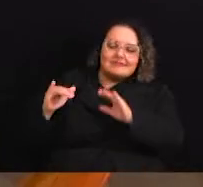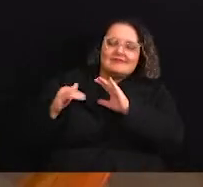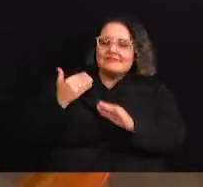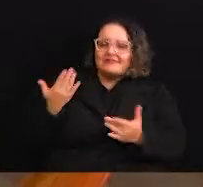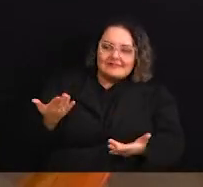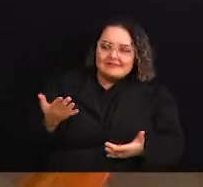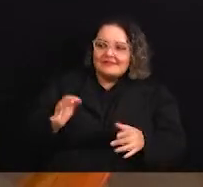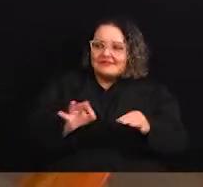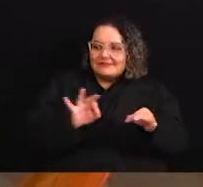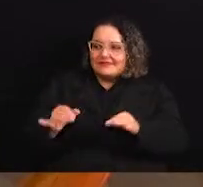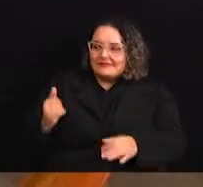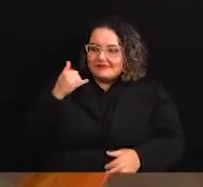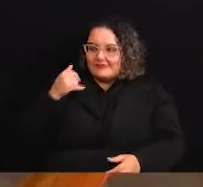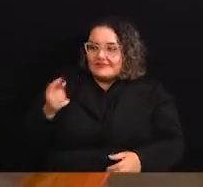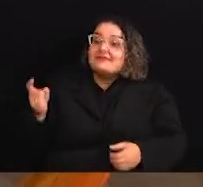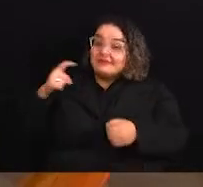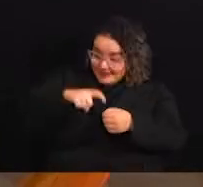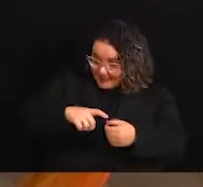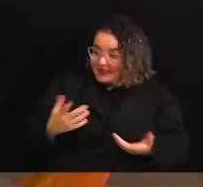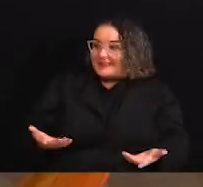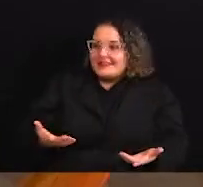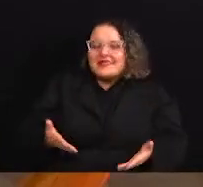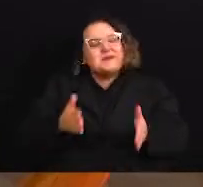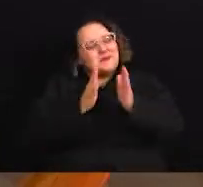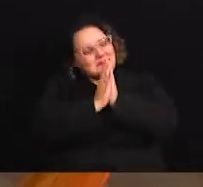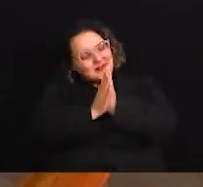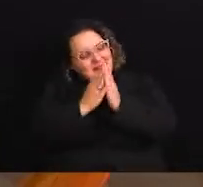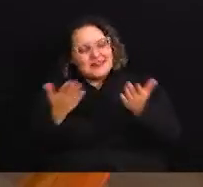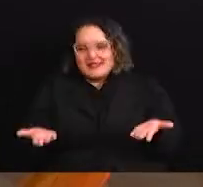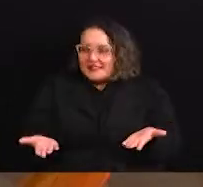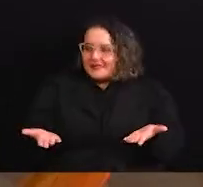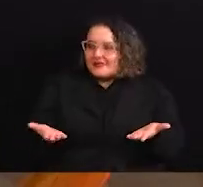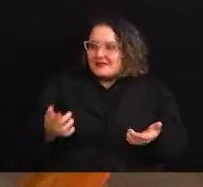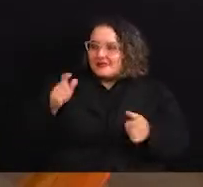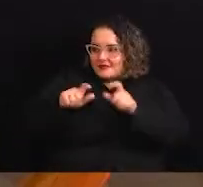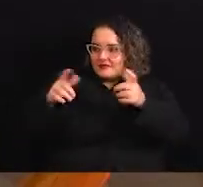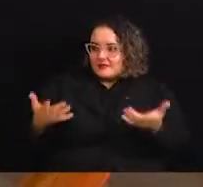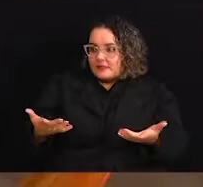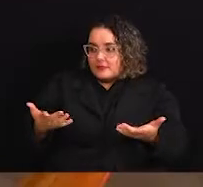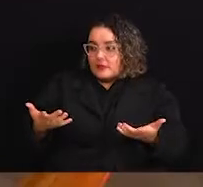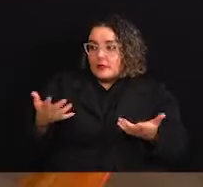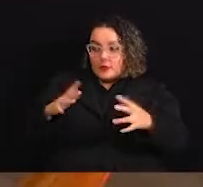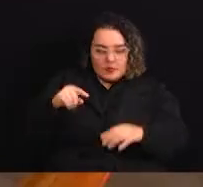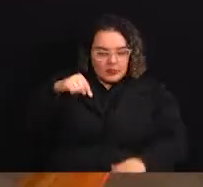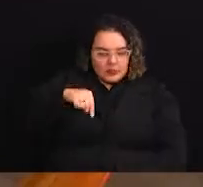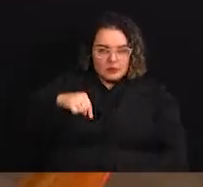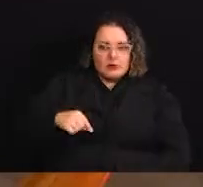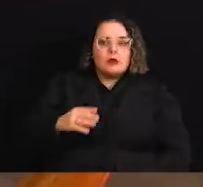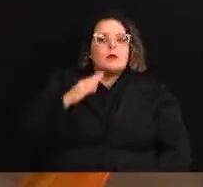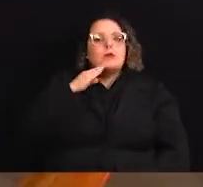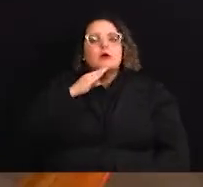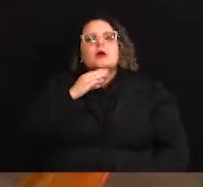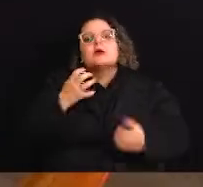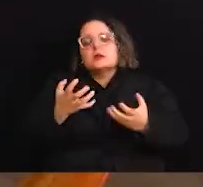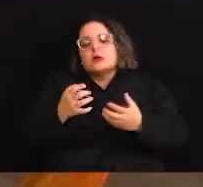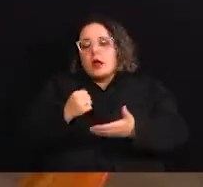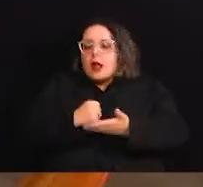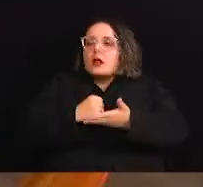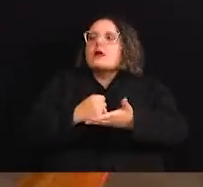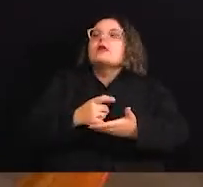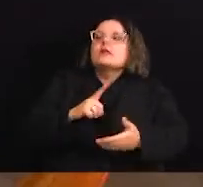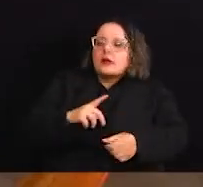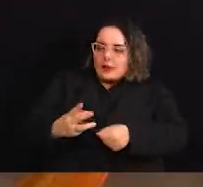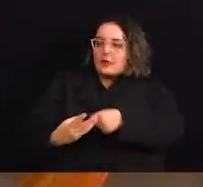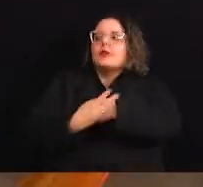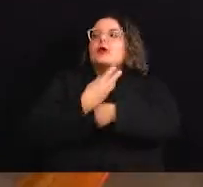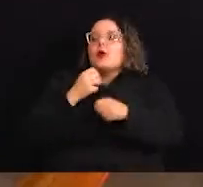uma mensagem para nossa produção, ligar que a gente volta, hein? Isso, por favor. Pessoal também que não quiser vir até o bar, quiser levar para sua casa, tem